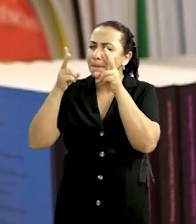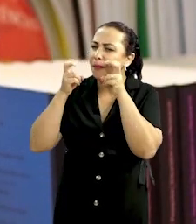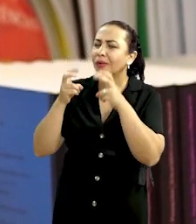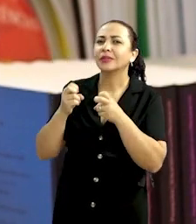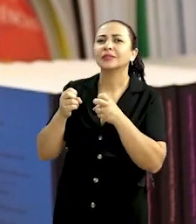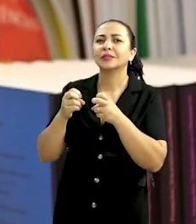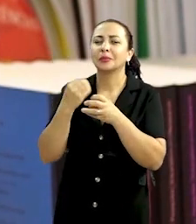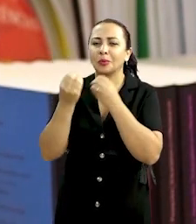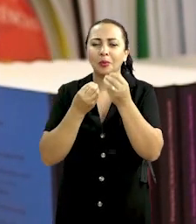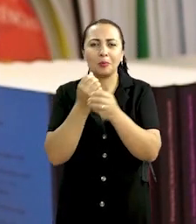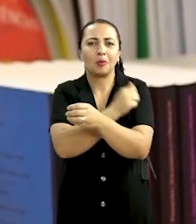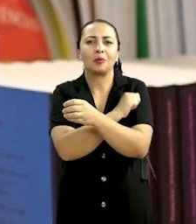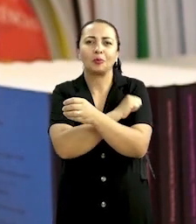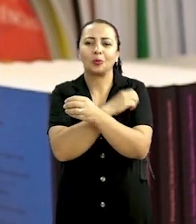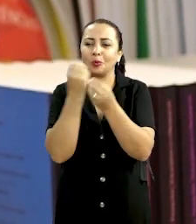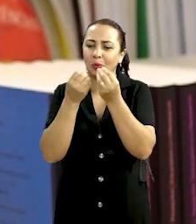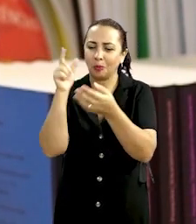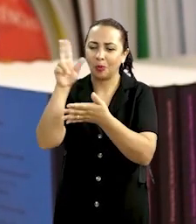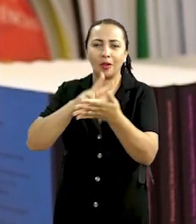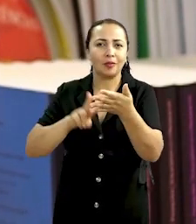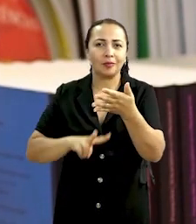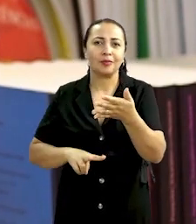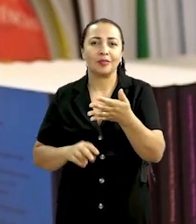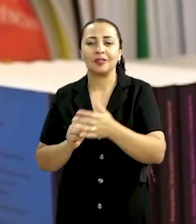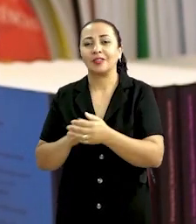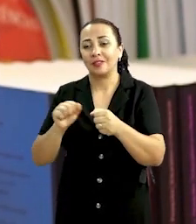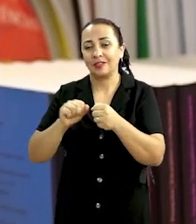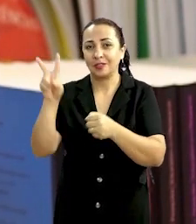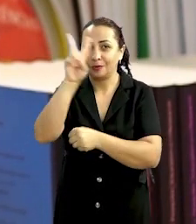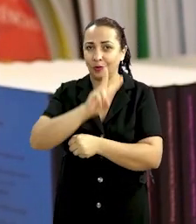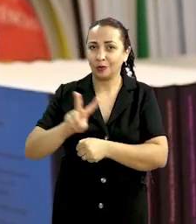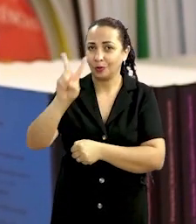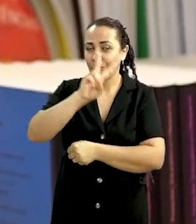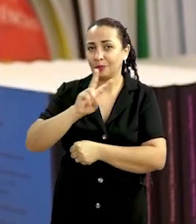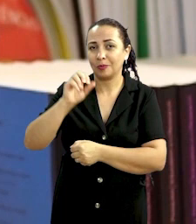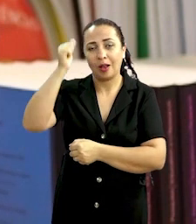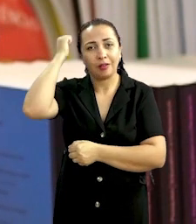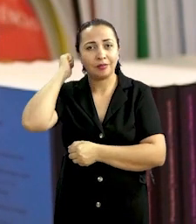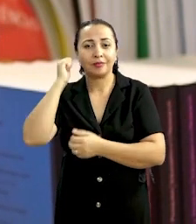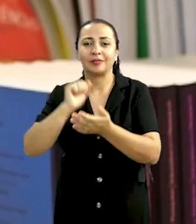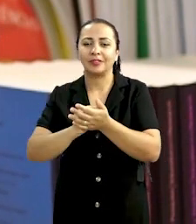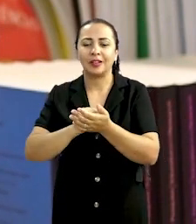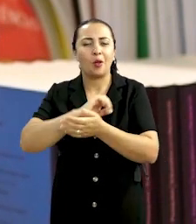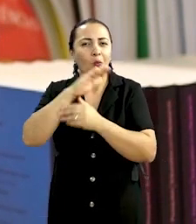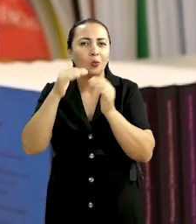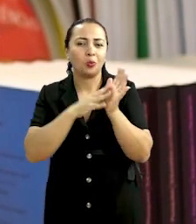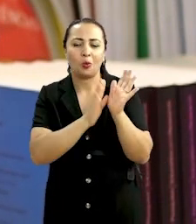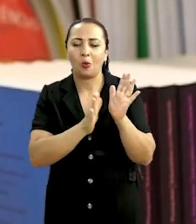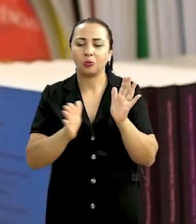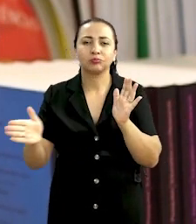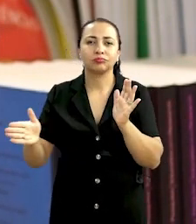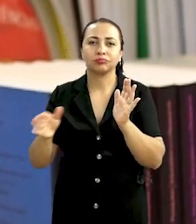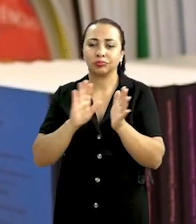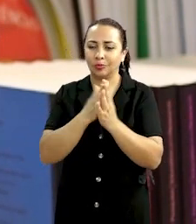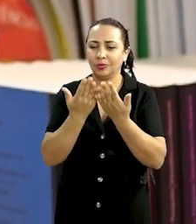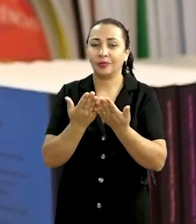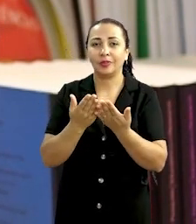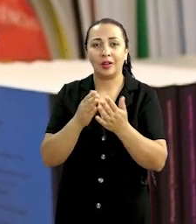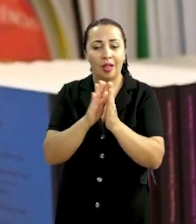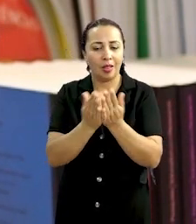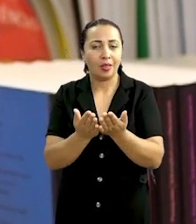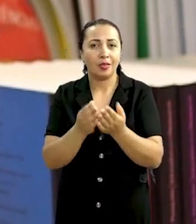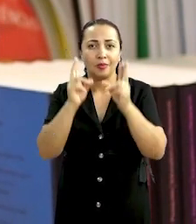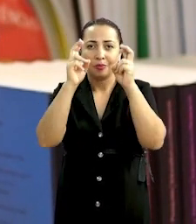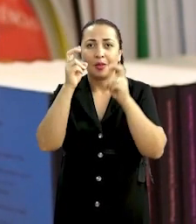né, enquanto leitor, né, enquanto estudante que vai prestar o vestibular, esse fluxo de continuidade no todo o livro.